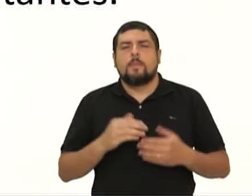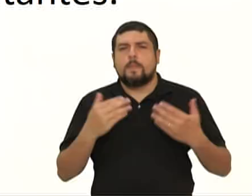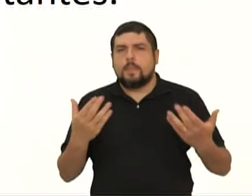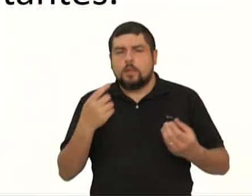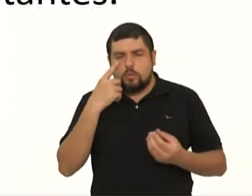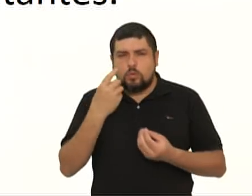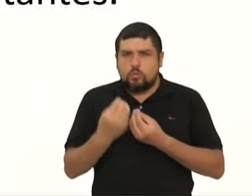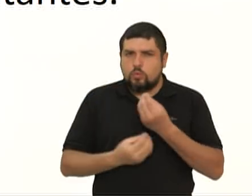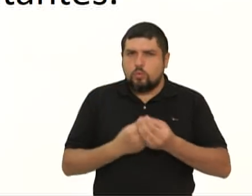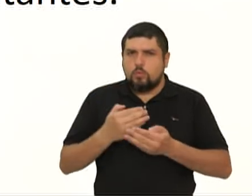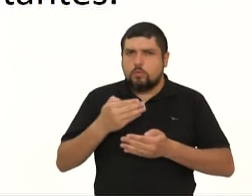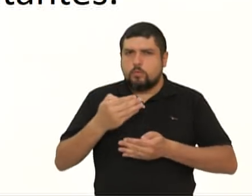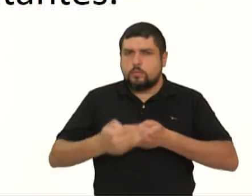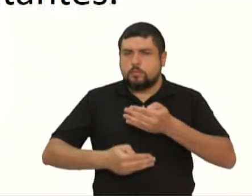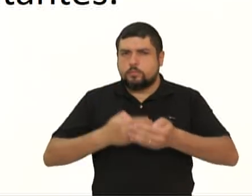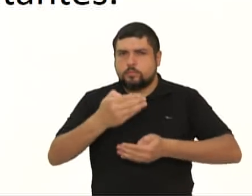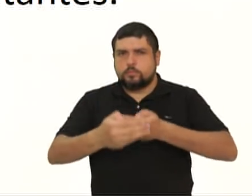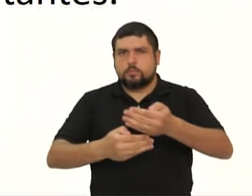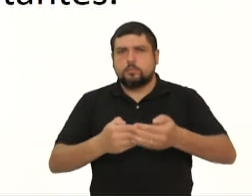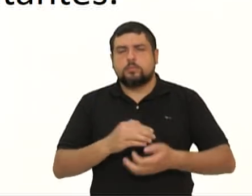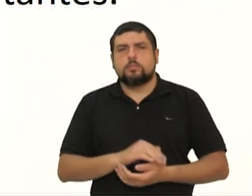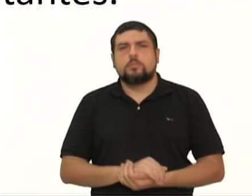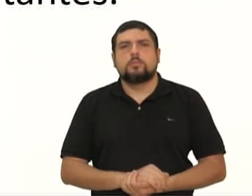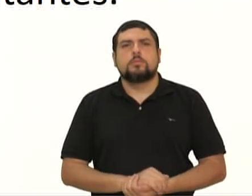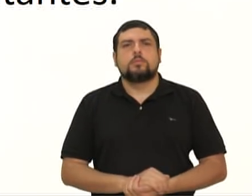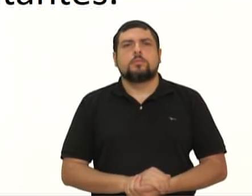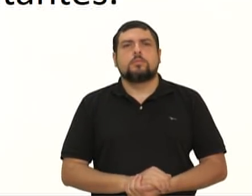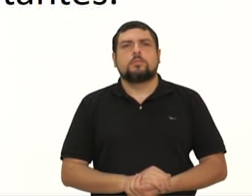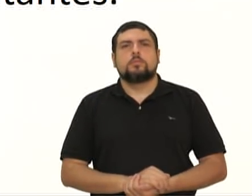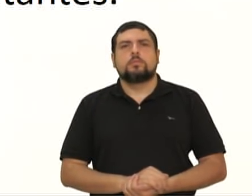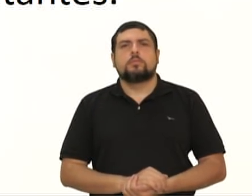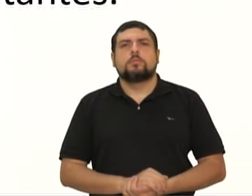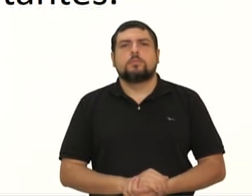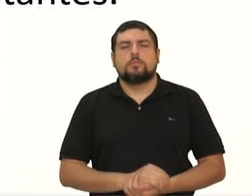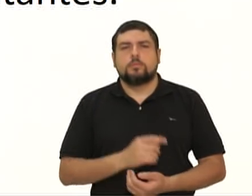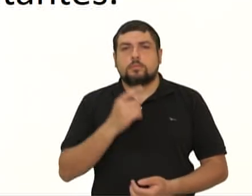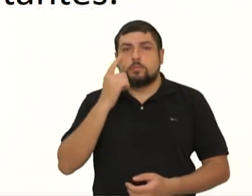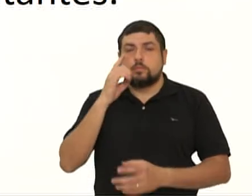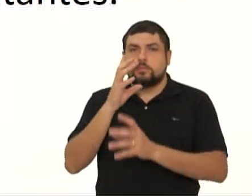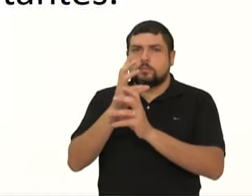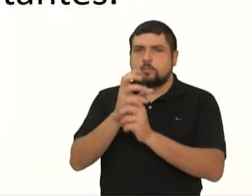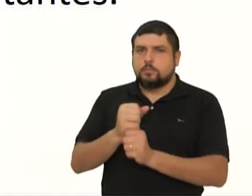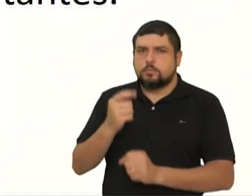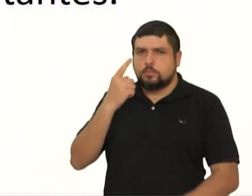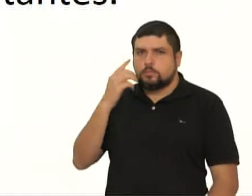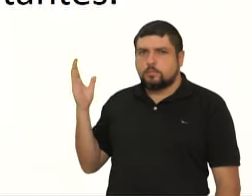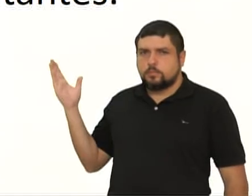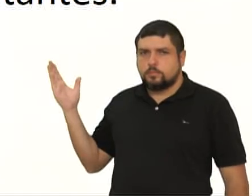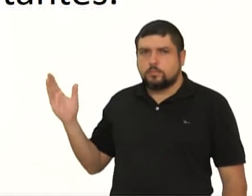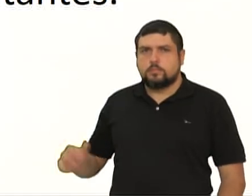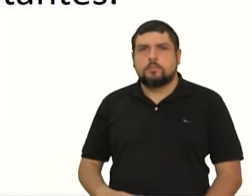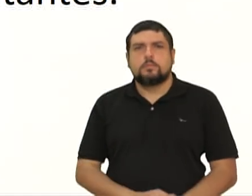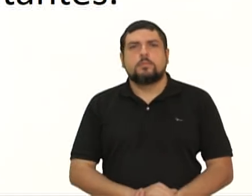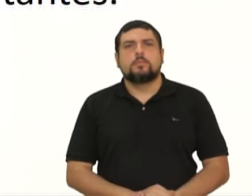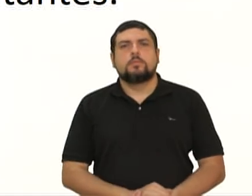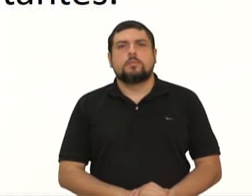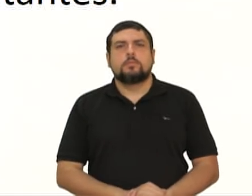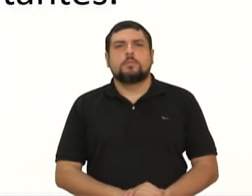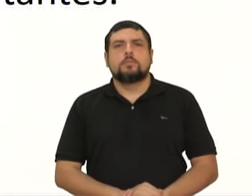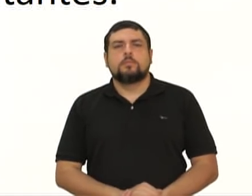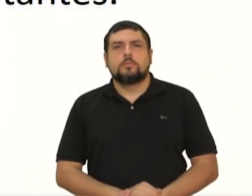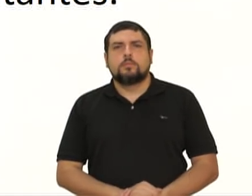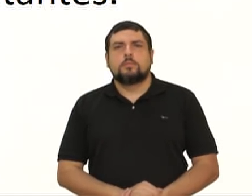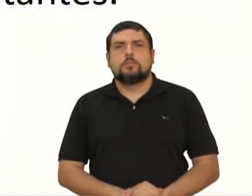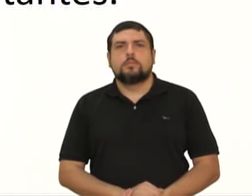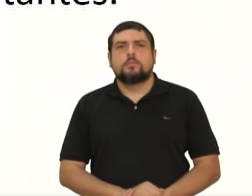Ó. Substituiu por 3, ficou 1 oitavo. Aí esse 8 tirou o MMC, né? Ou fez a dica